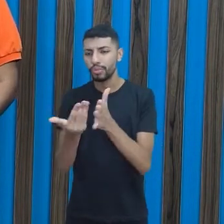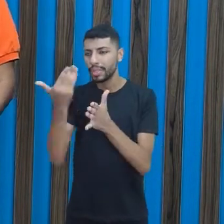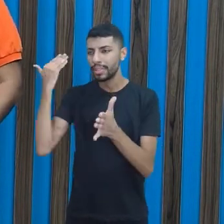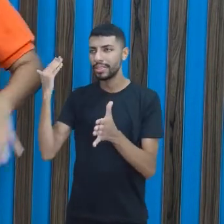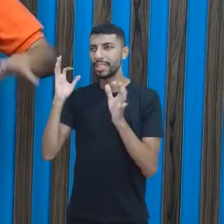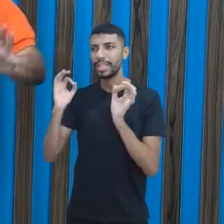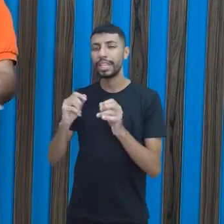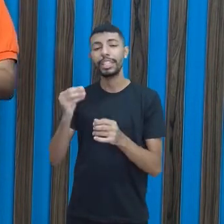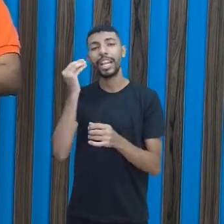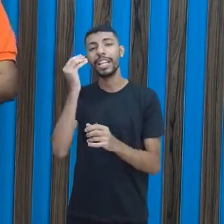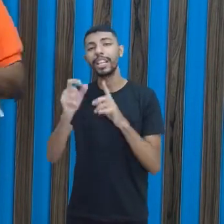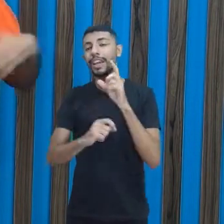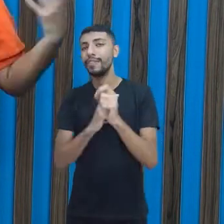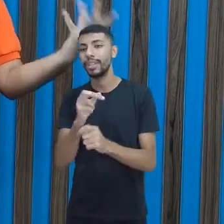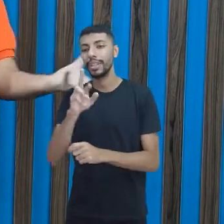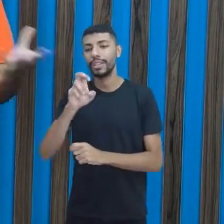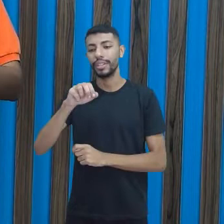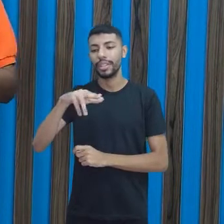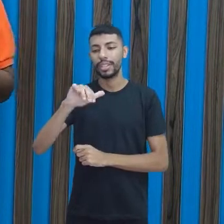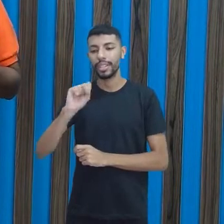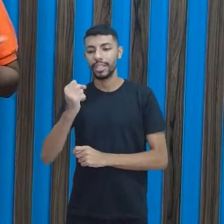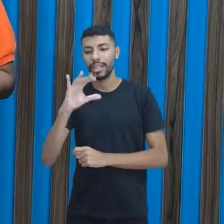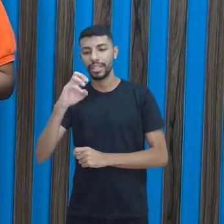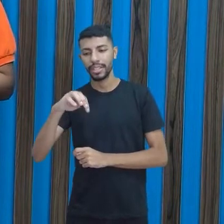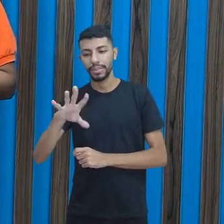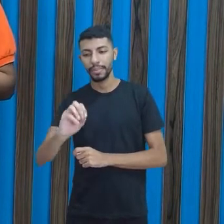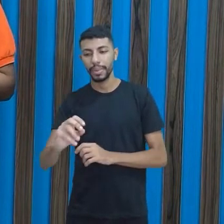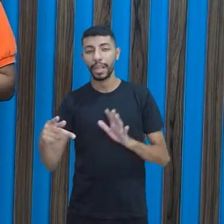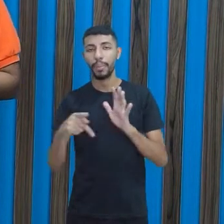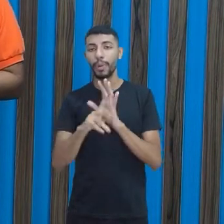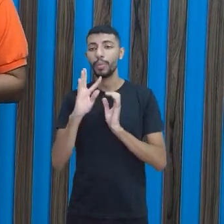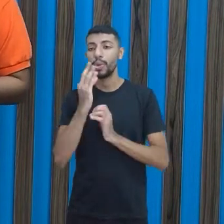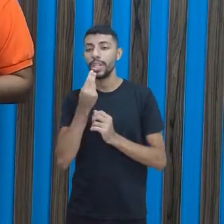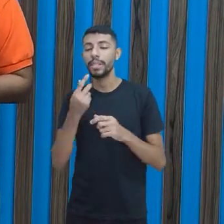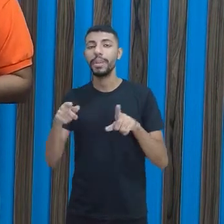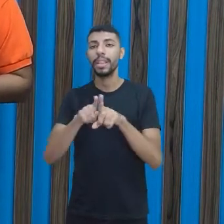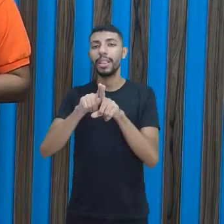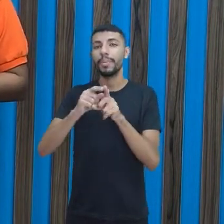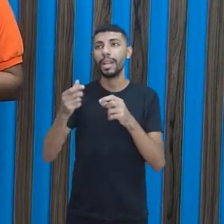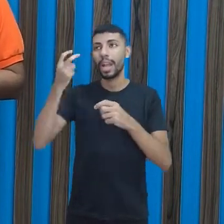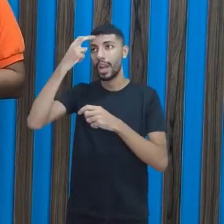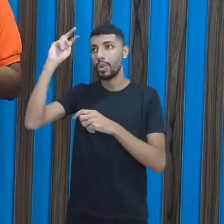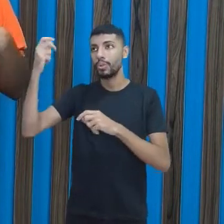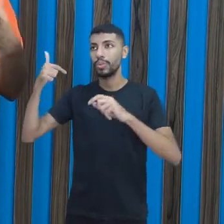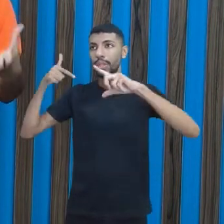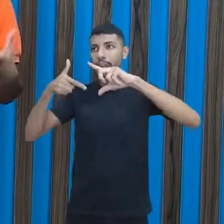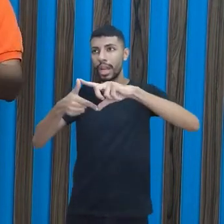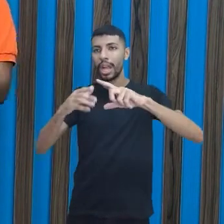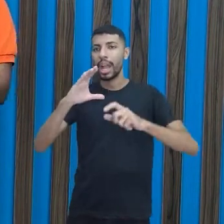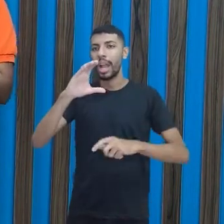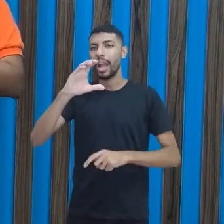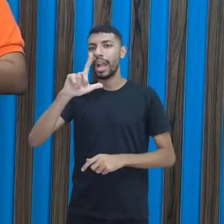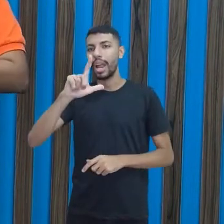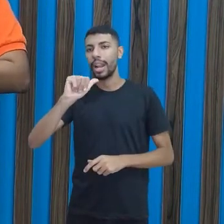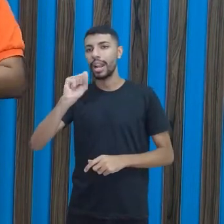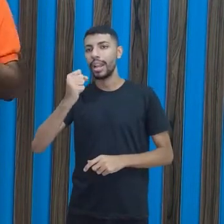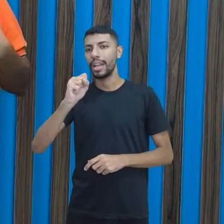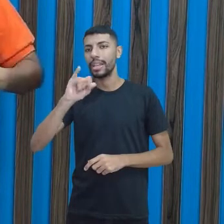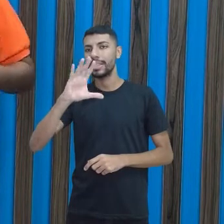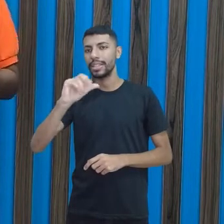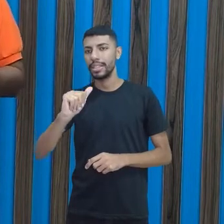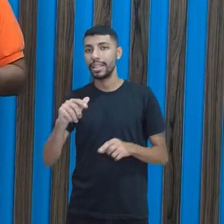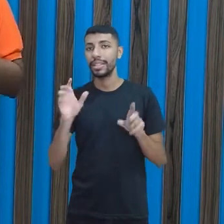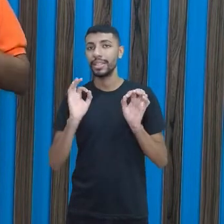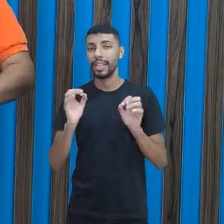esse renascimento do saber e da cultura clássica, e que fique registrado que esse movimento